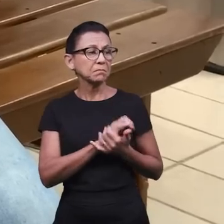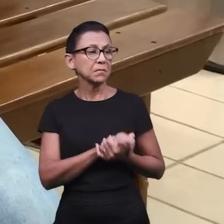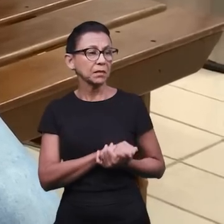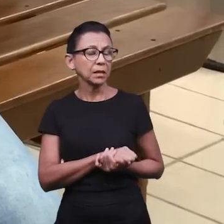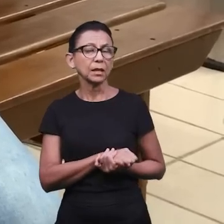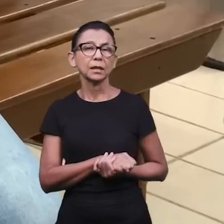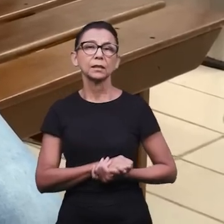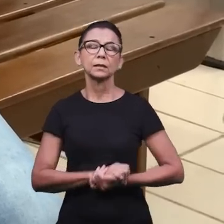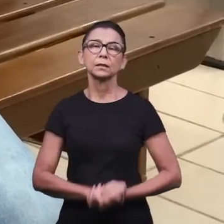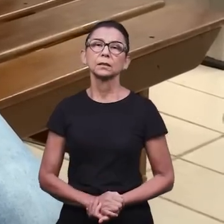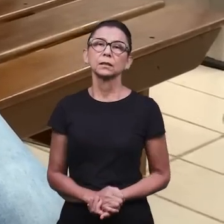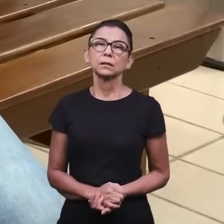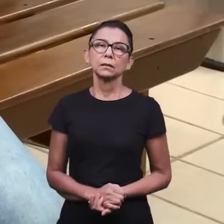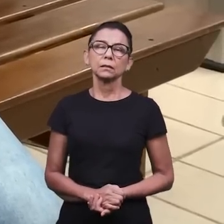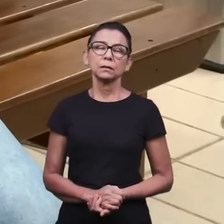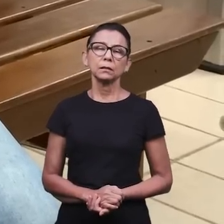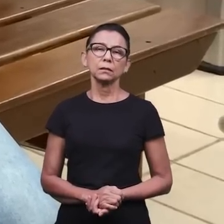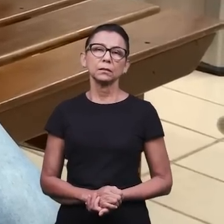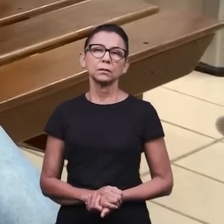quando eu cheguei